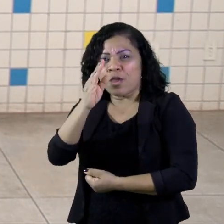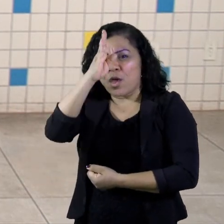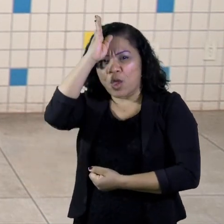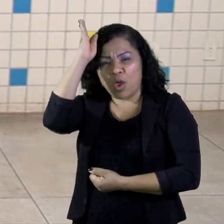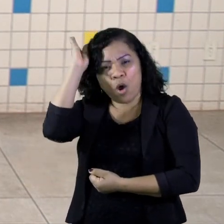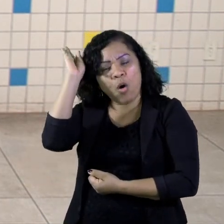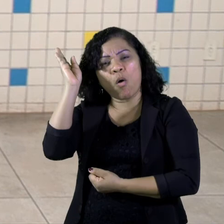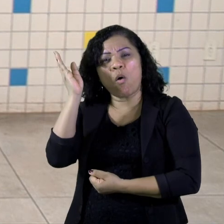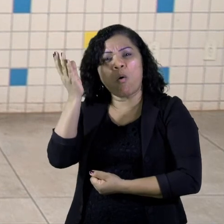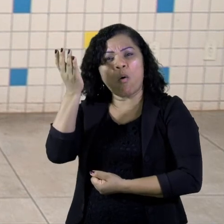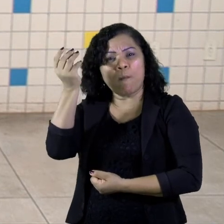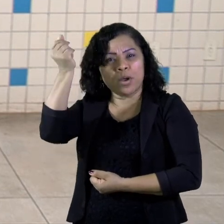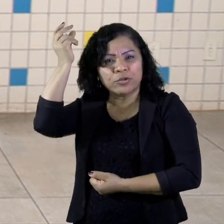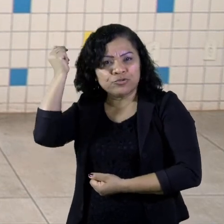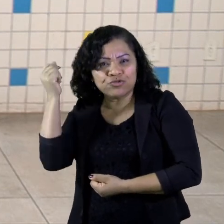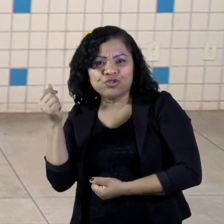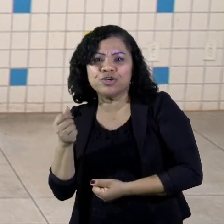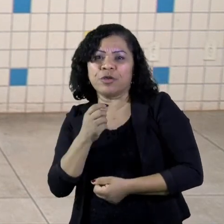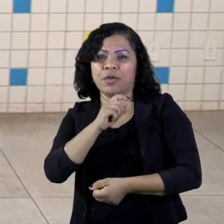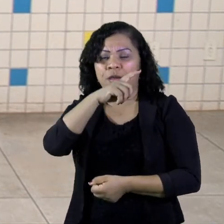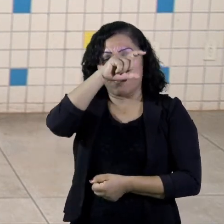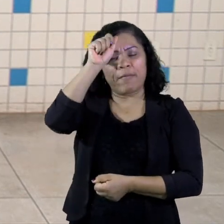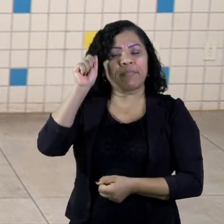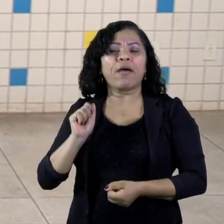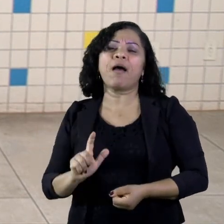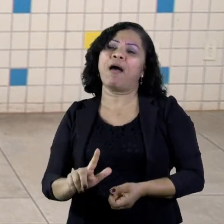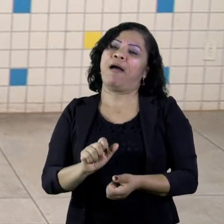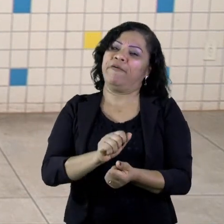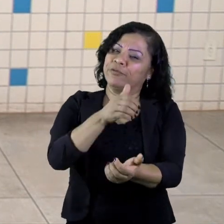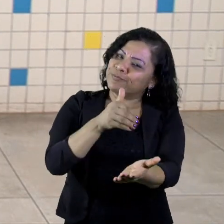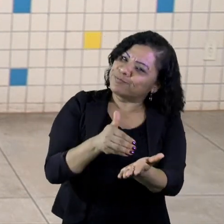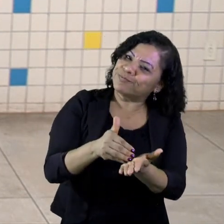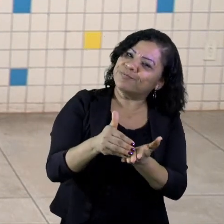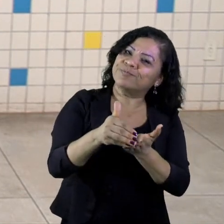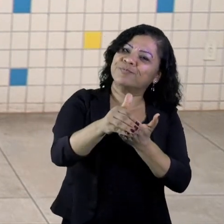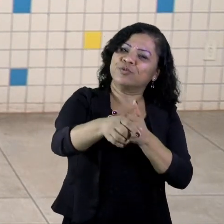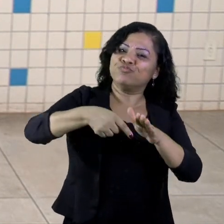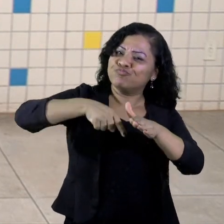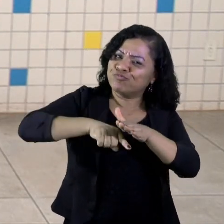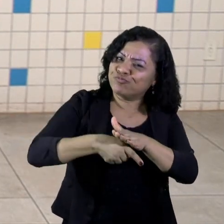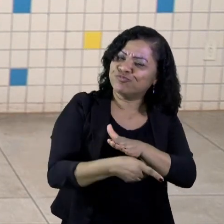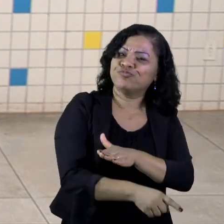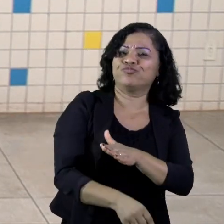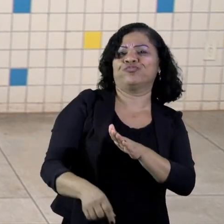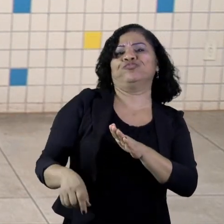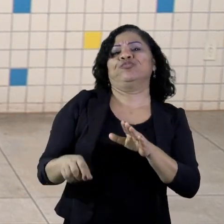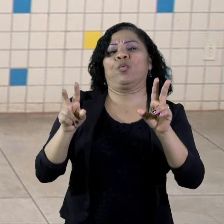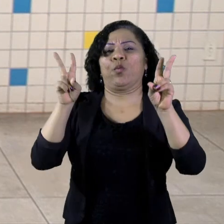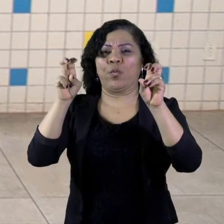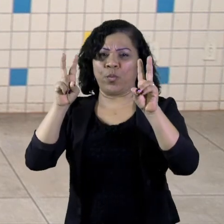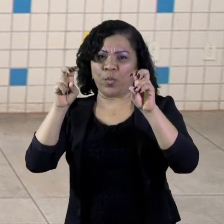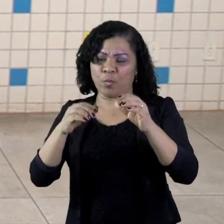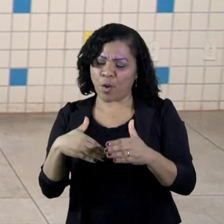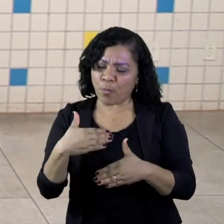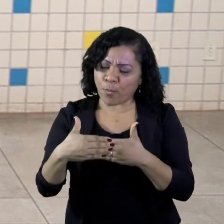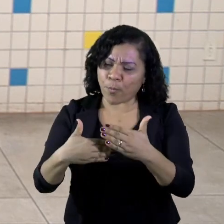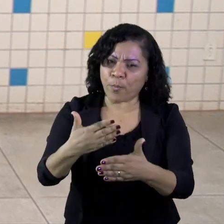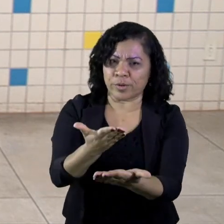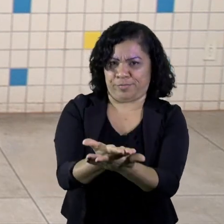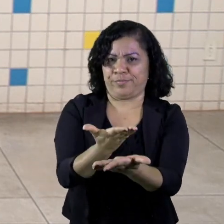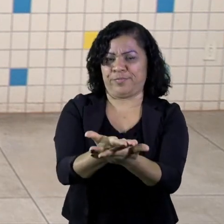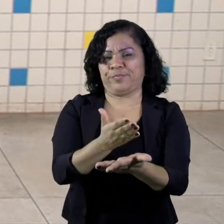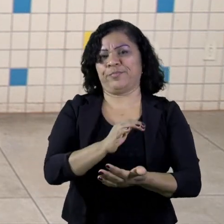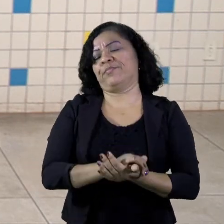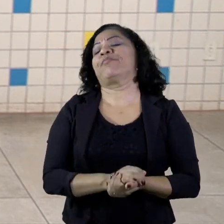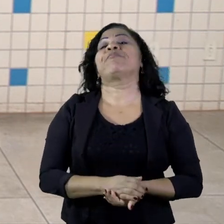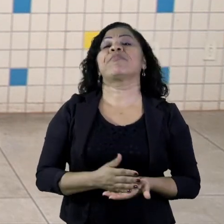antiga, que aconteceram na África. Nós vamos continuar aprofundando esses assuntos no decorrer das nossas aulas e